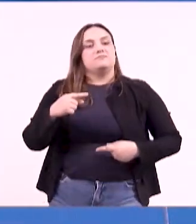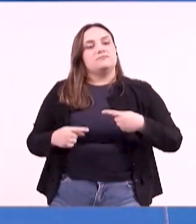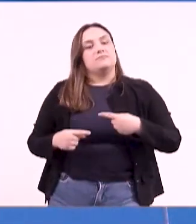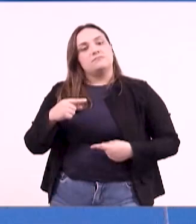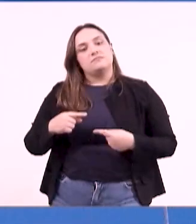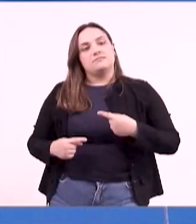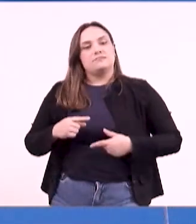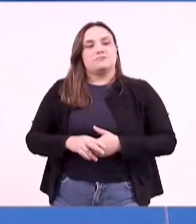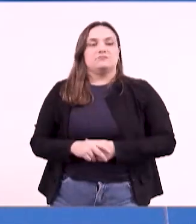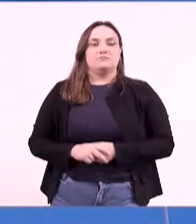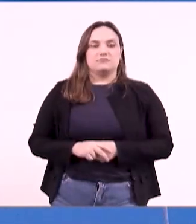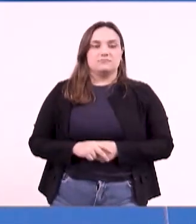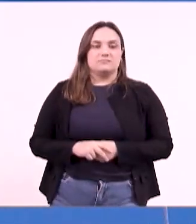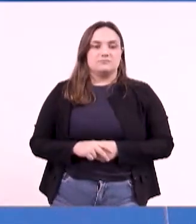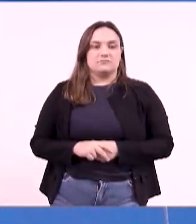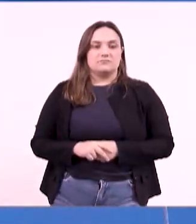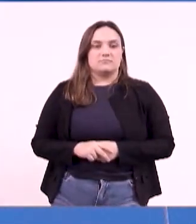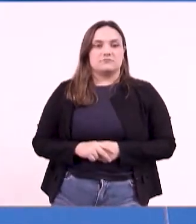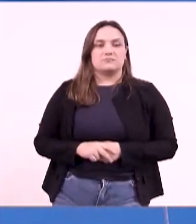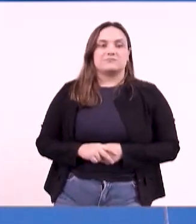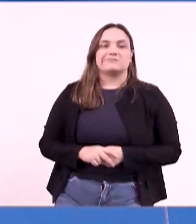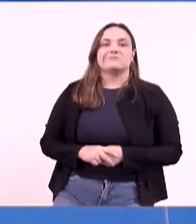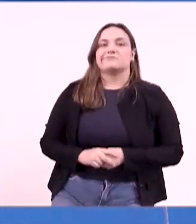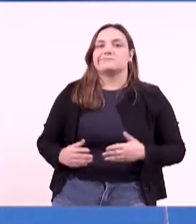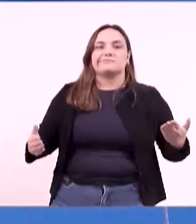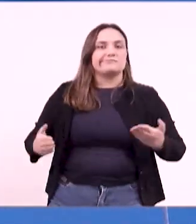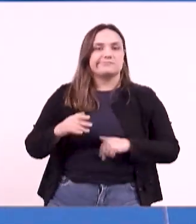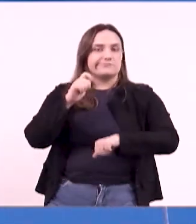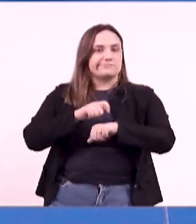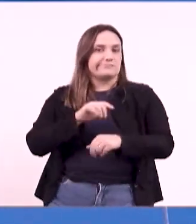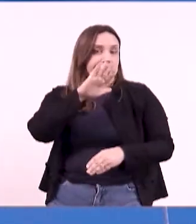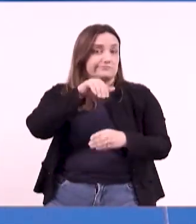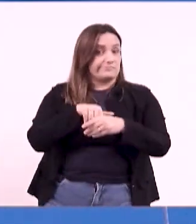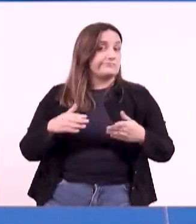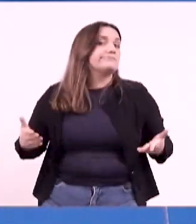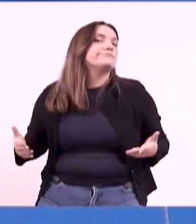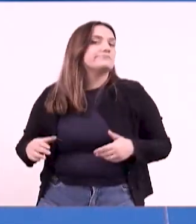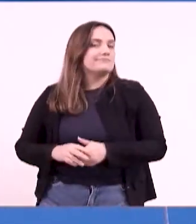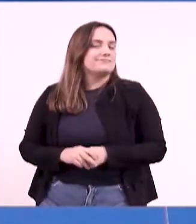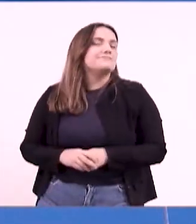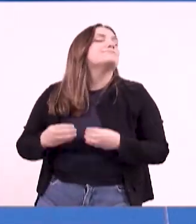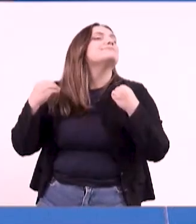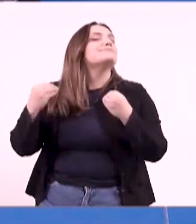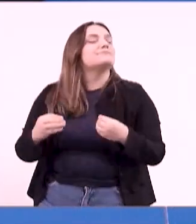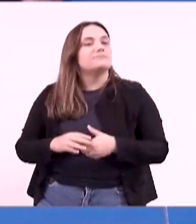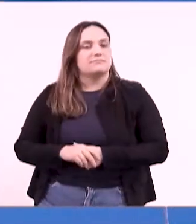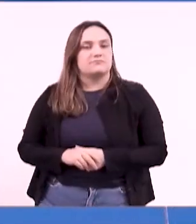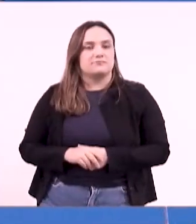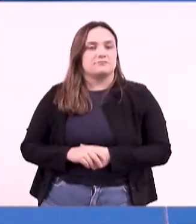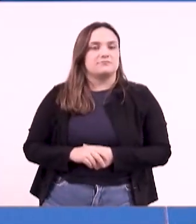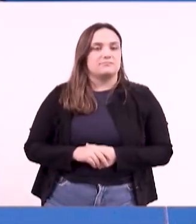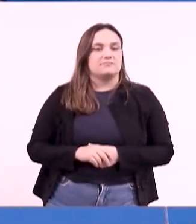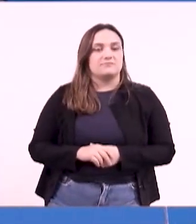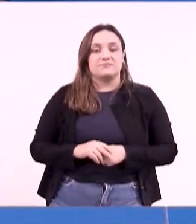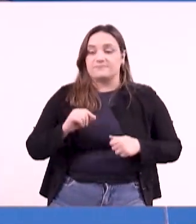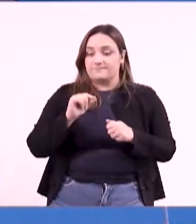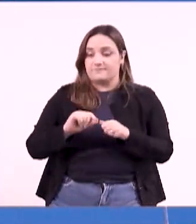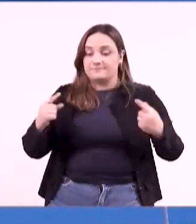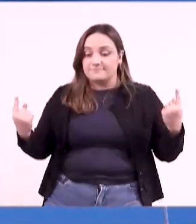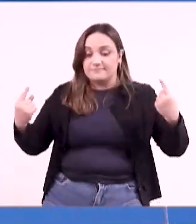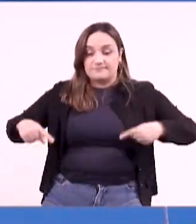discussão exatamente no momento eleitoral, tentando jogar a comunidade